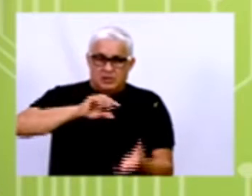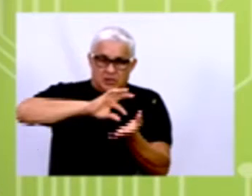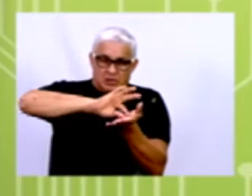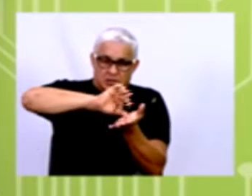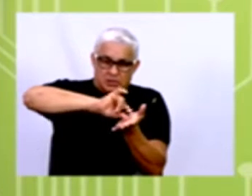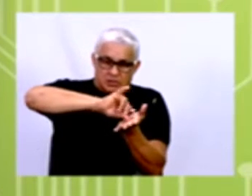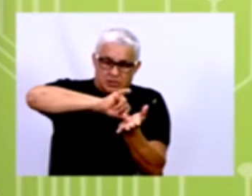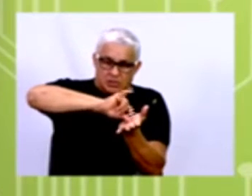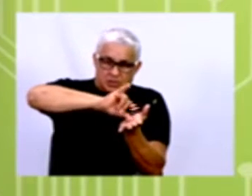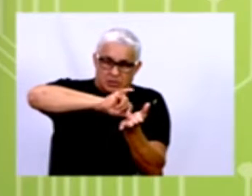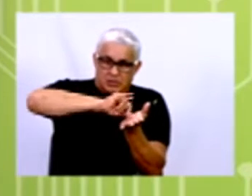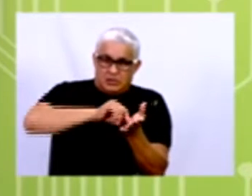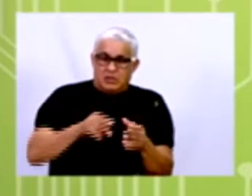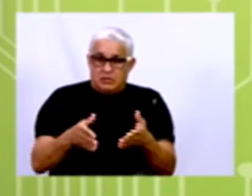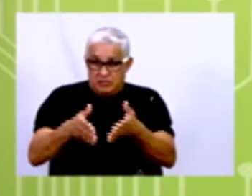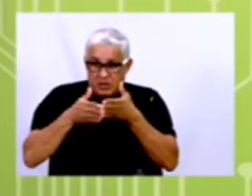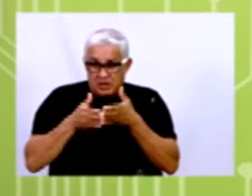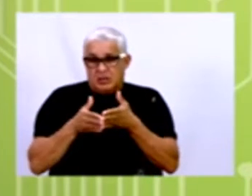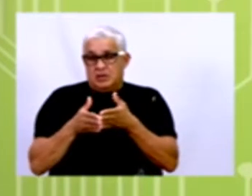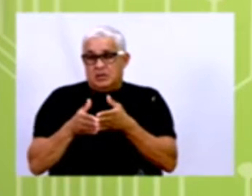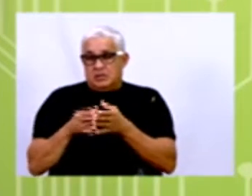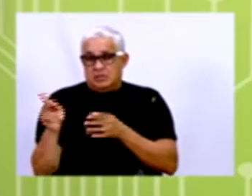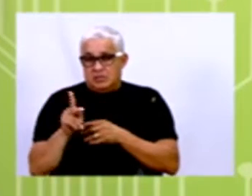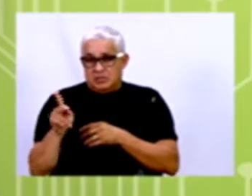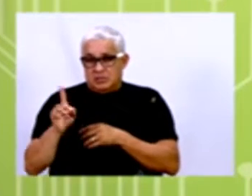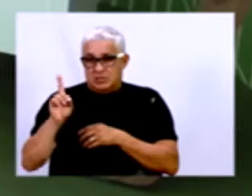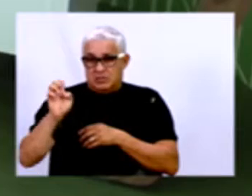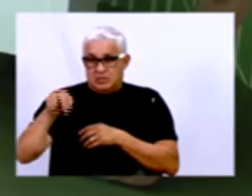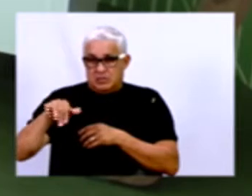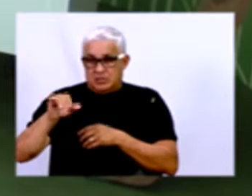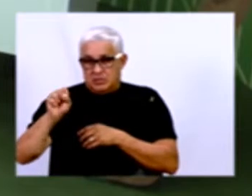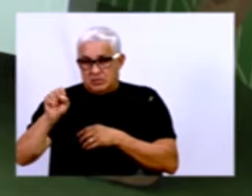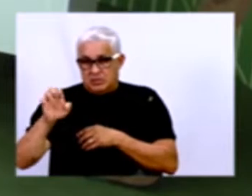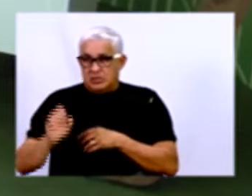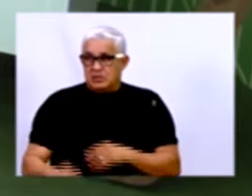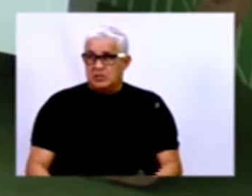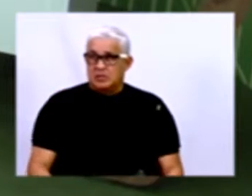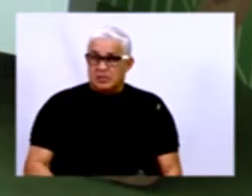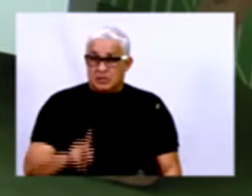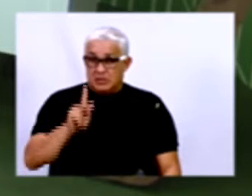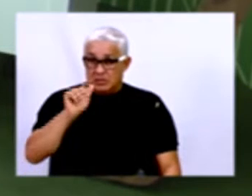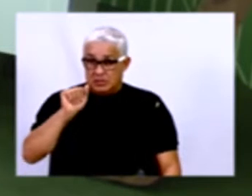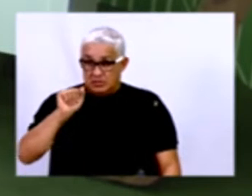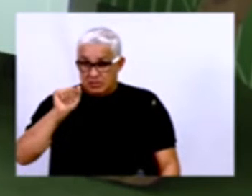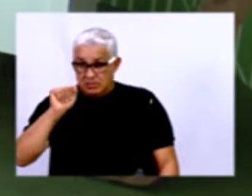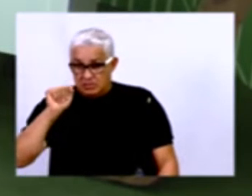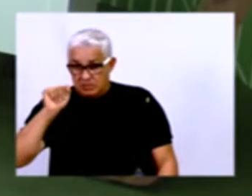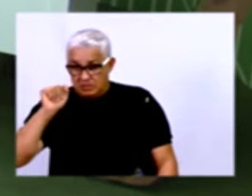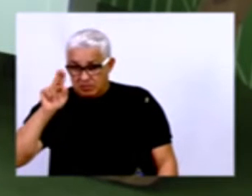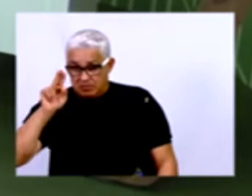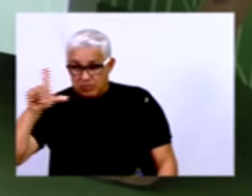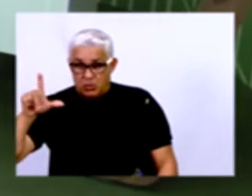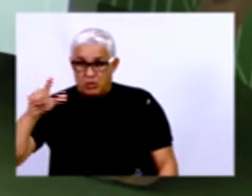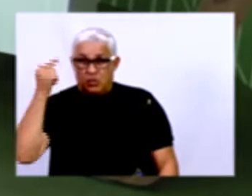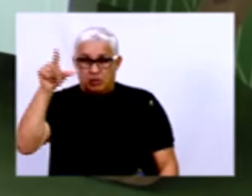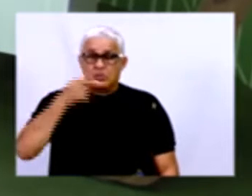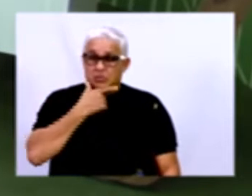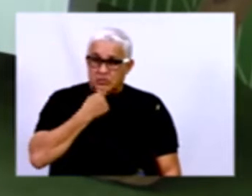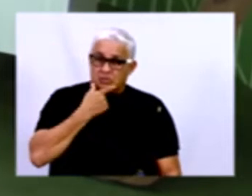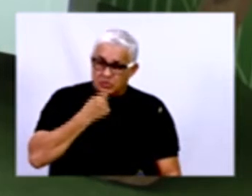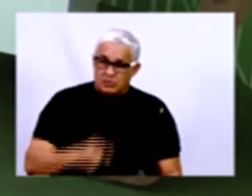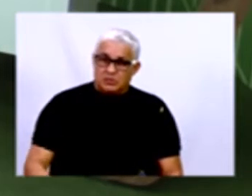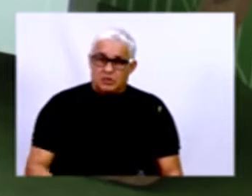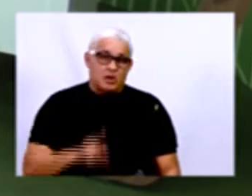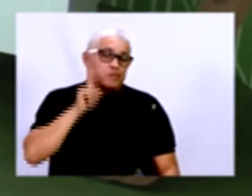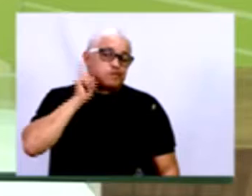Keynes é inglês, eu vou pedir à professora Denise que comente um pouco sobre o Paul Samuelson, que é um americano, que foi prêmio Nobel de Economia.